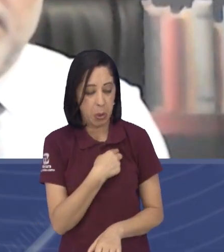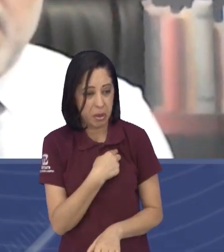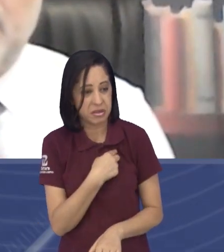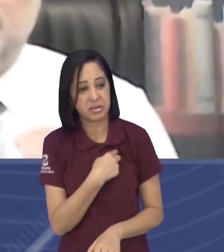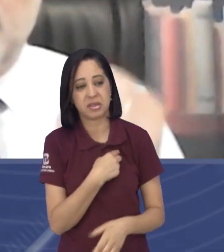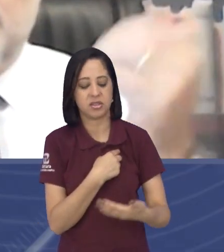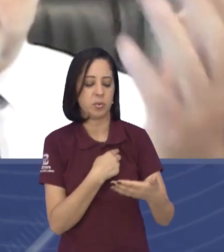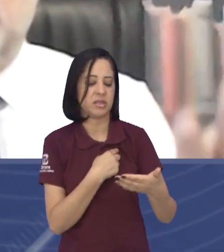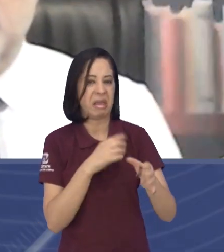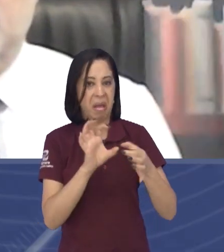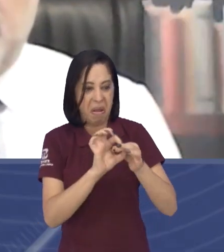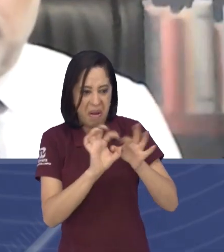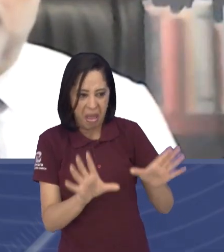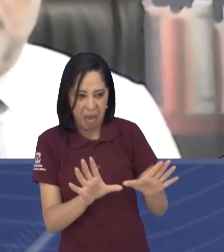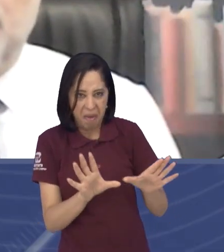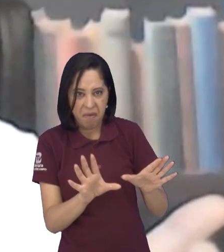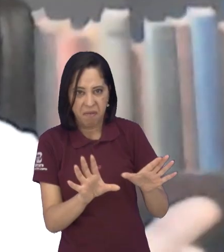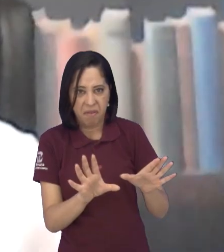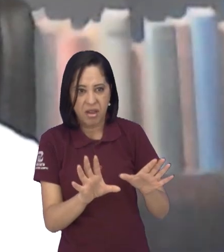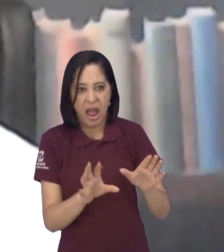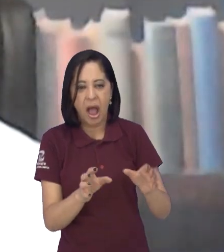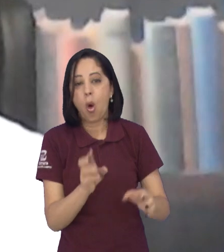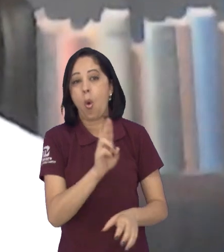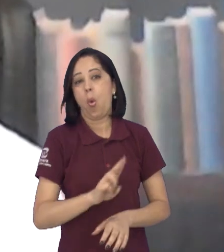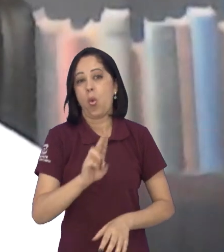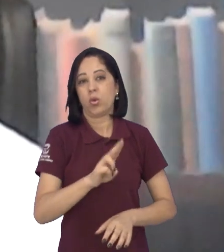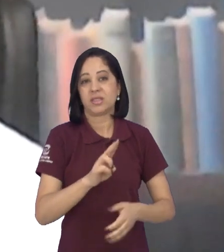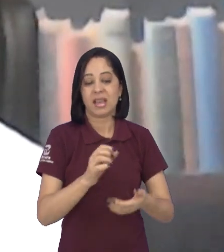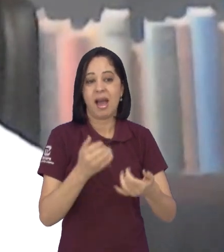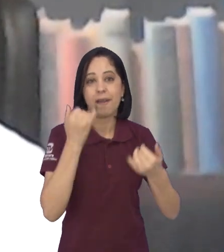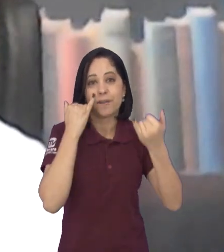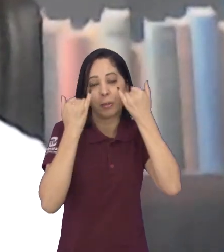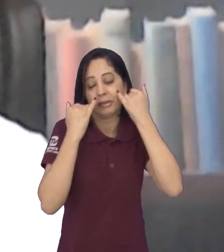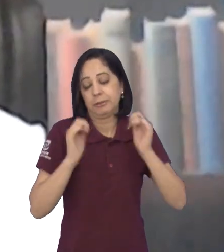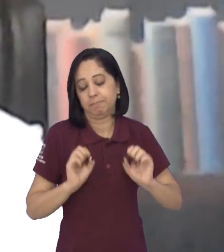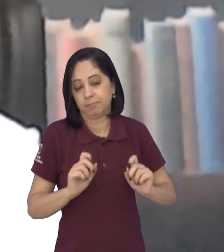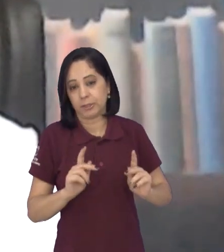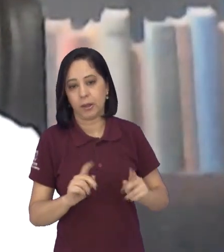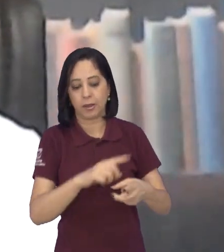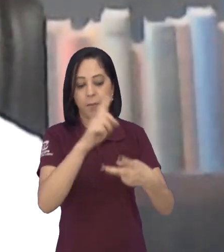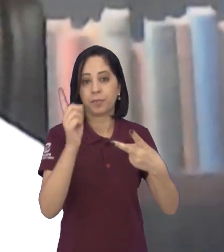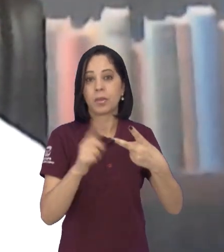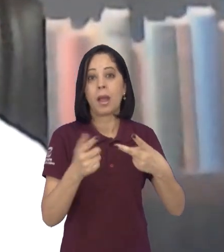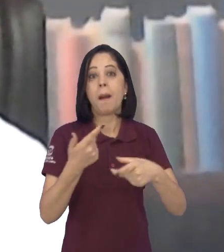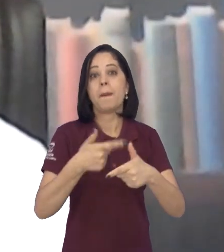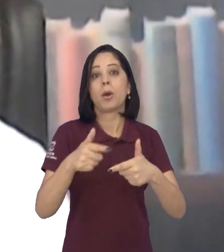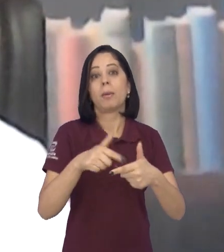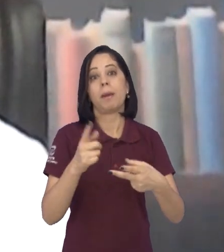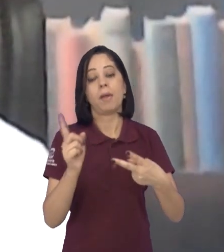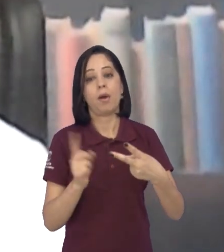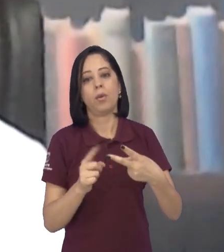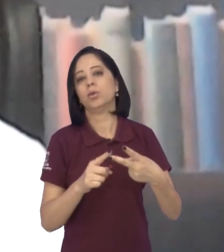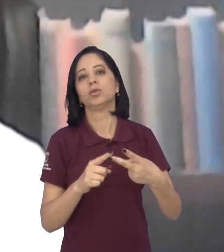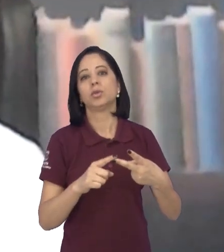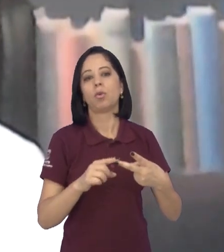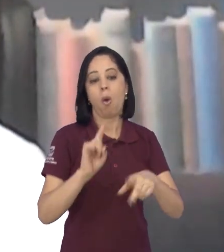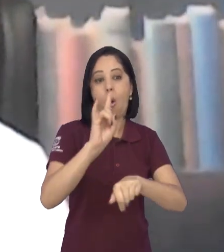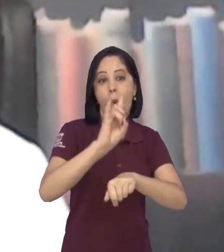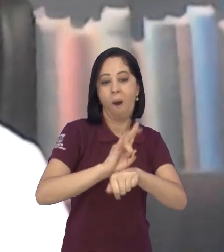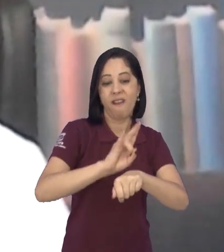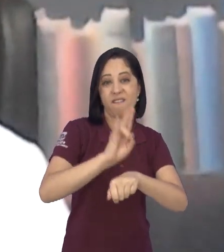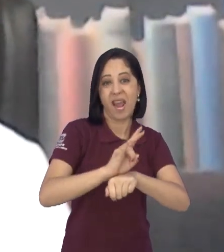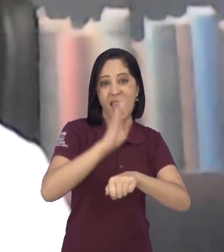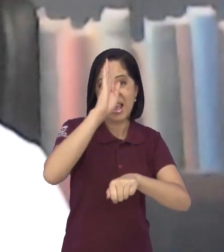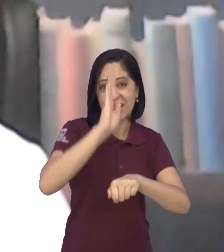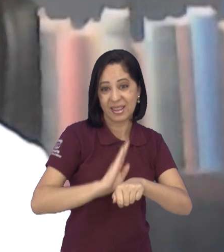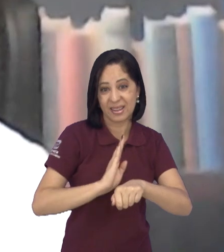uma coleta de dados para utilizar posteriormente. Esse é o primeiro problema. O segundo problema é que o Wi-Fi grátis não nos dá uma